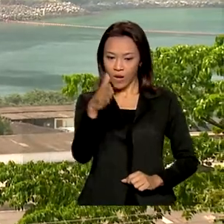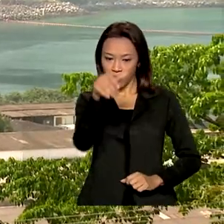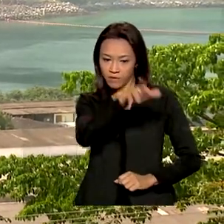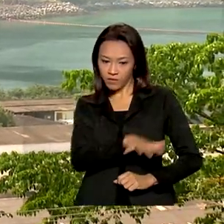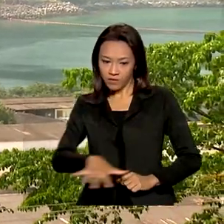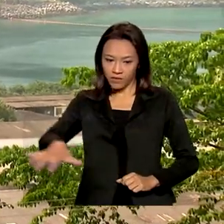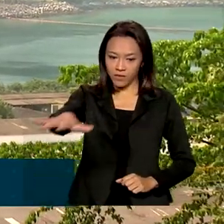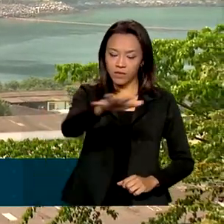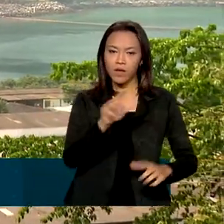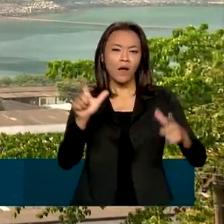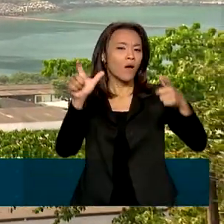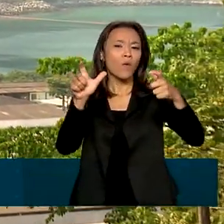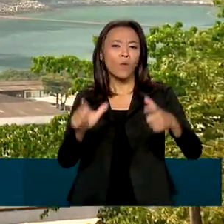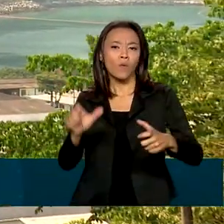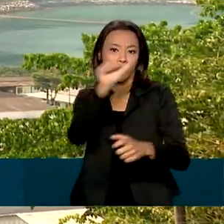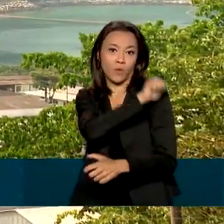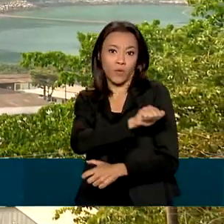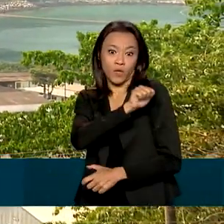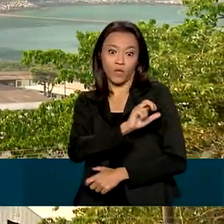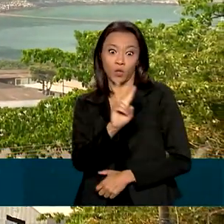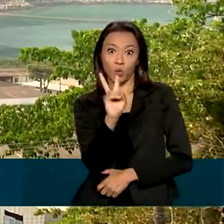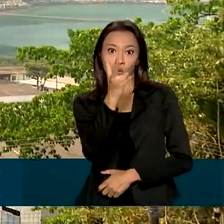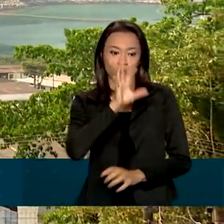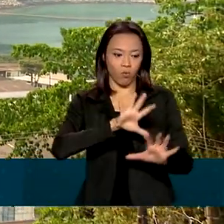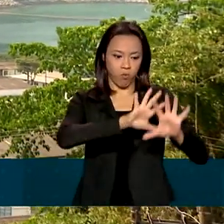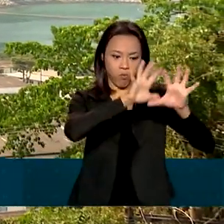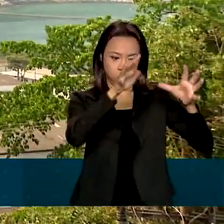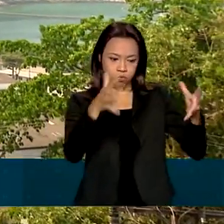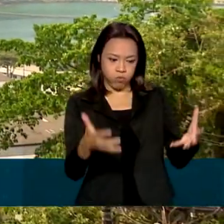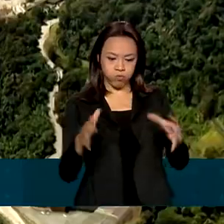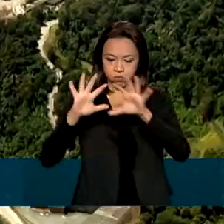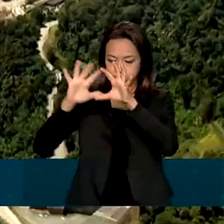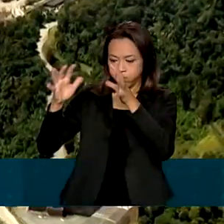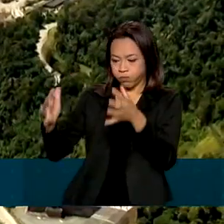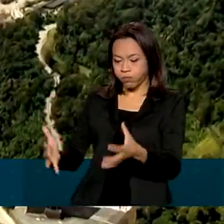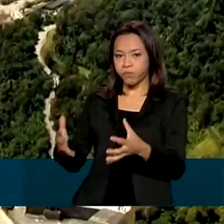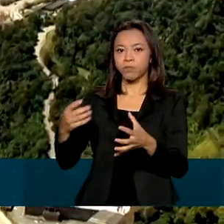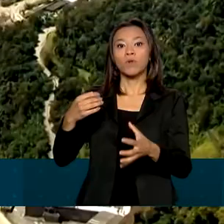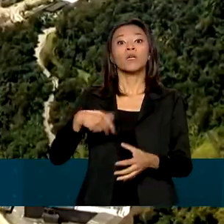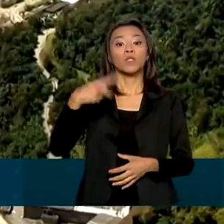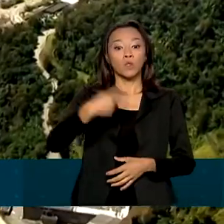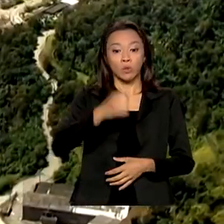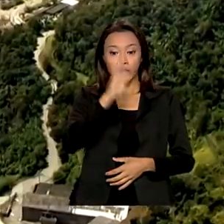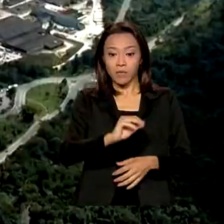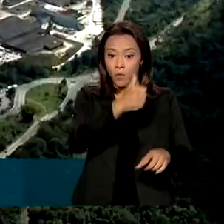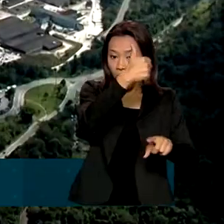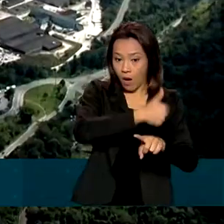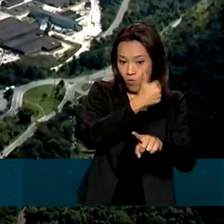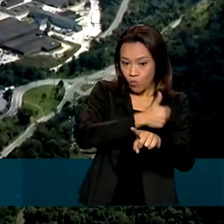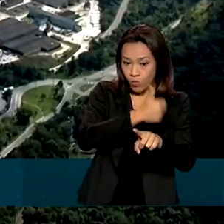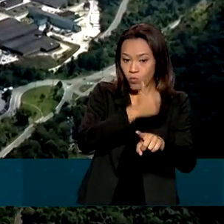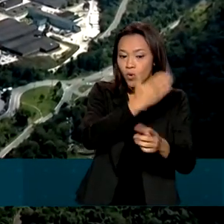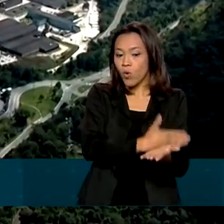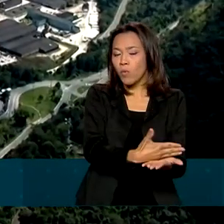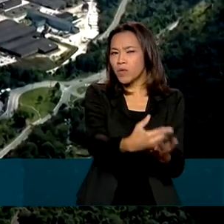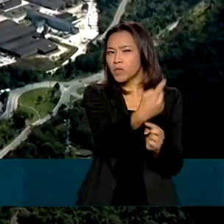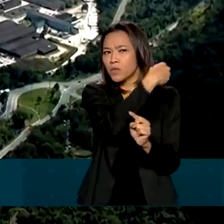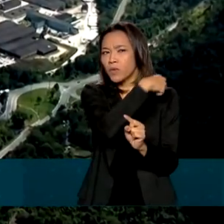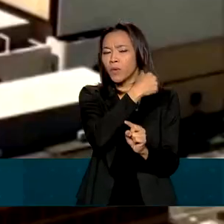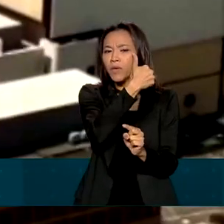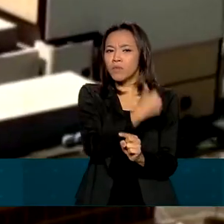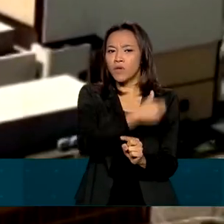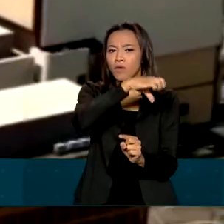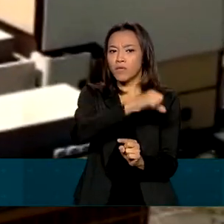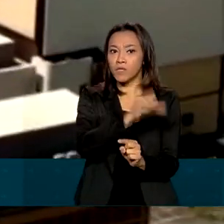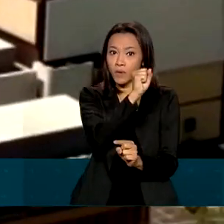dos Reis, no Rio de Janeiro, estão as duas usinas nucleares brasileiras. Angra 1 entrou em operação em